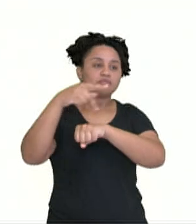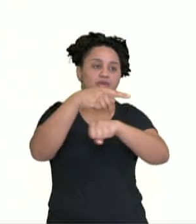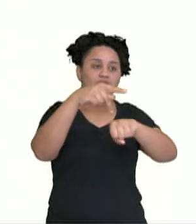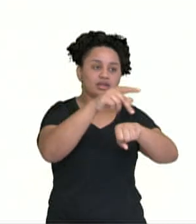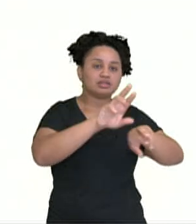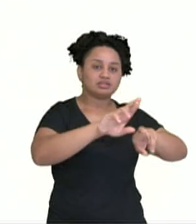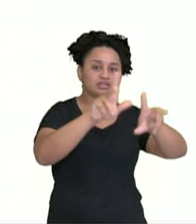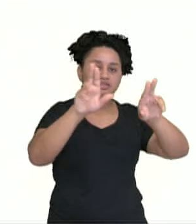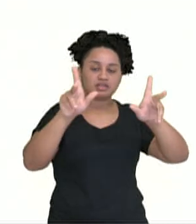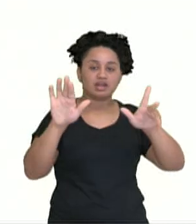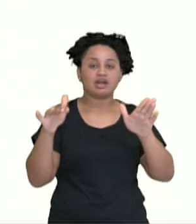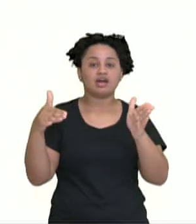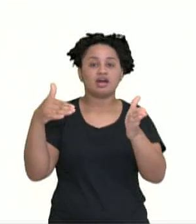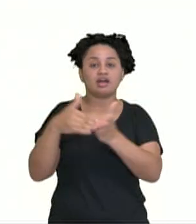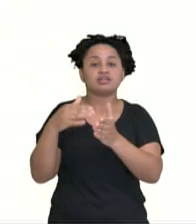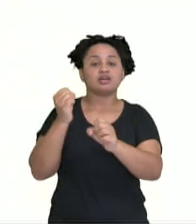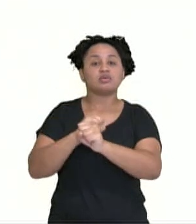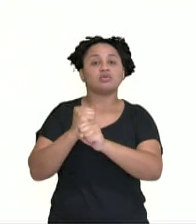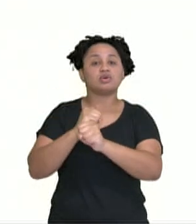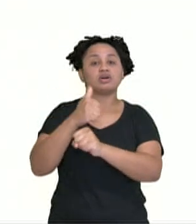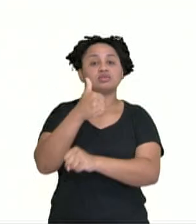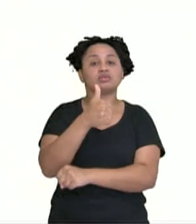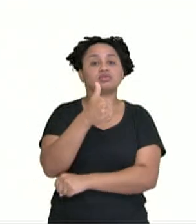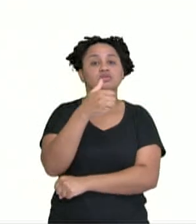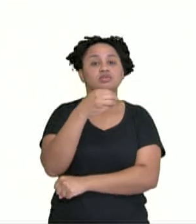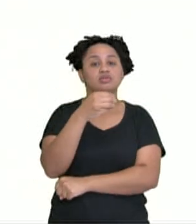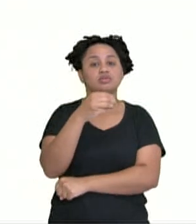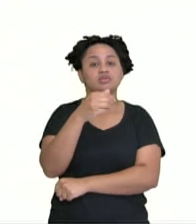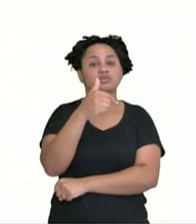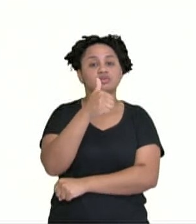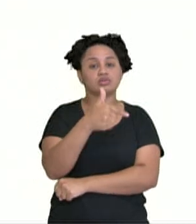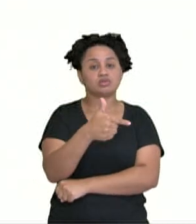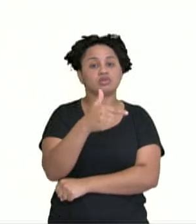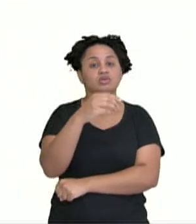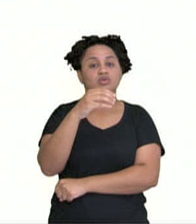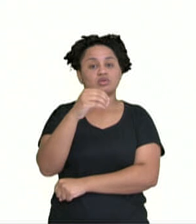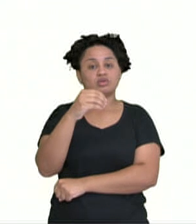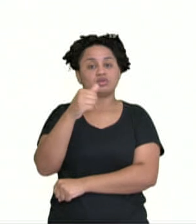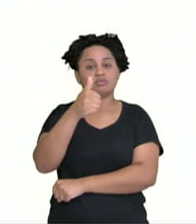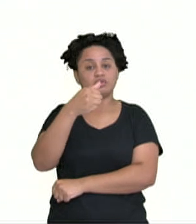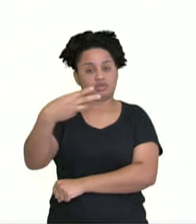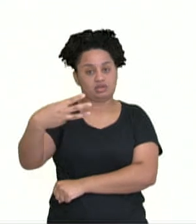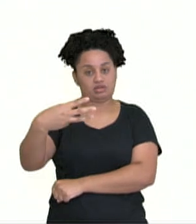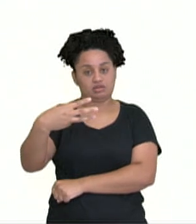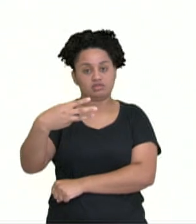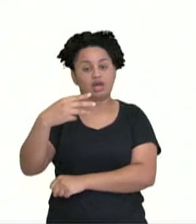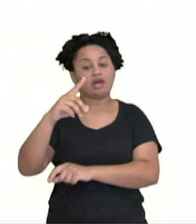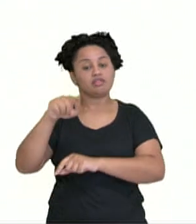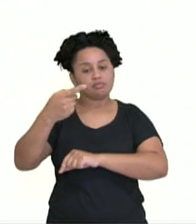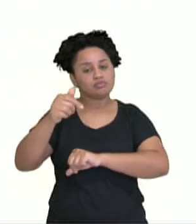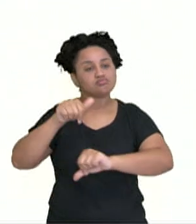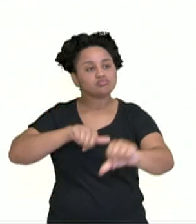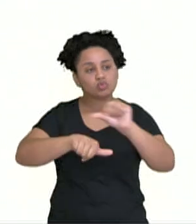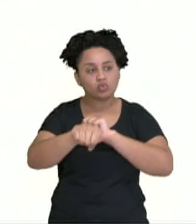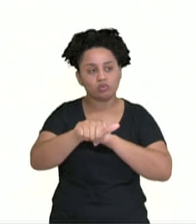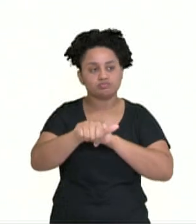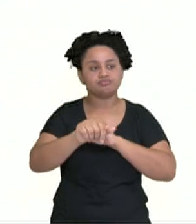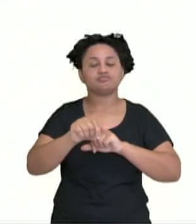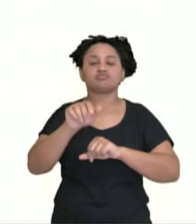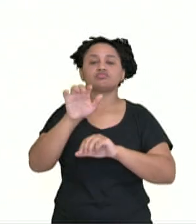de 2013, tá? Daí essa organização mudou um pouquinho a partir de 2013. No